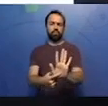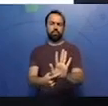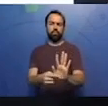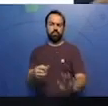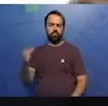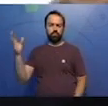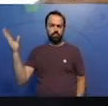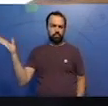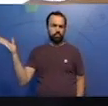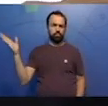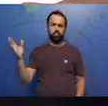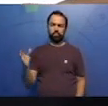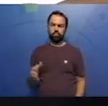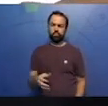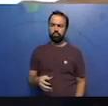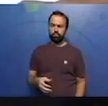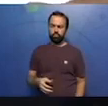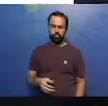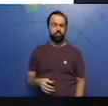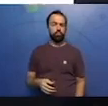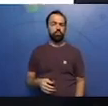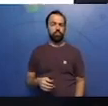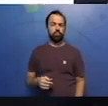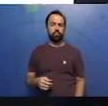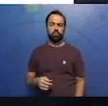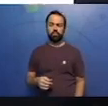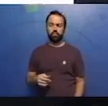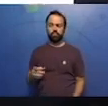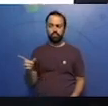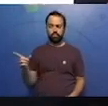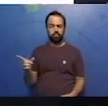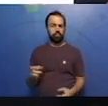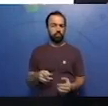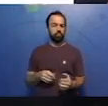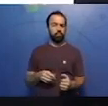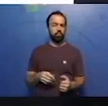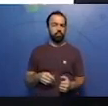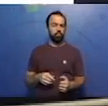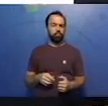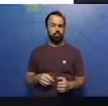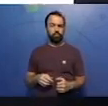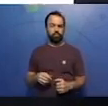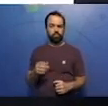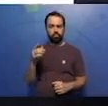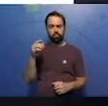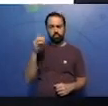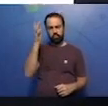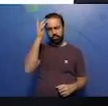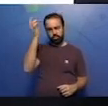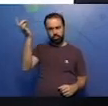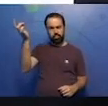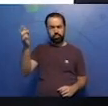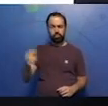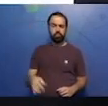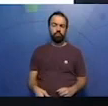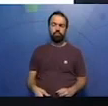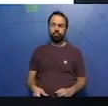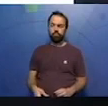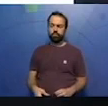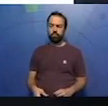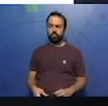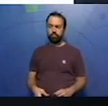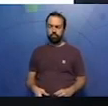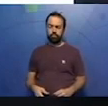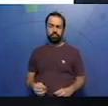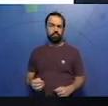A não ser que a pessoa escolha esse, tem como também, mas esse é mais prático e um pouquinho mais fácil também.